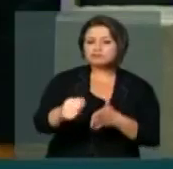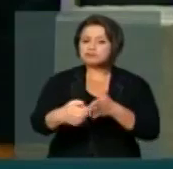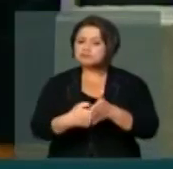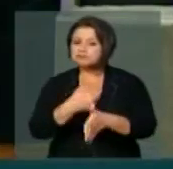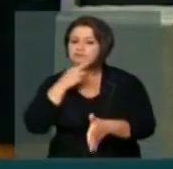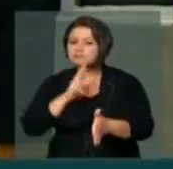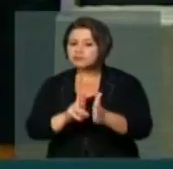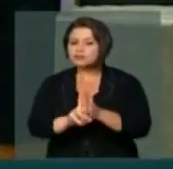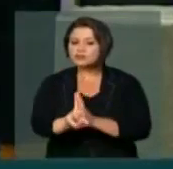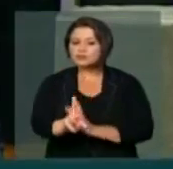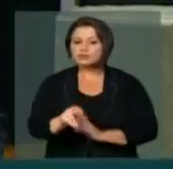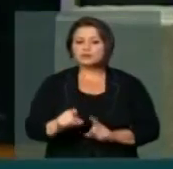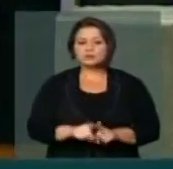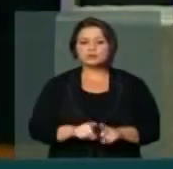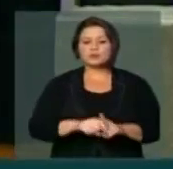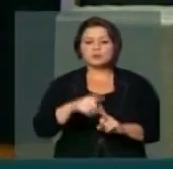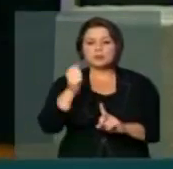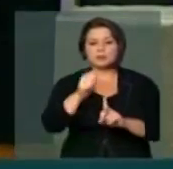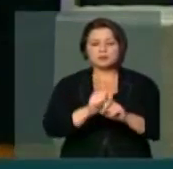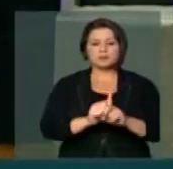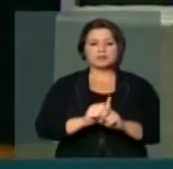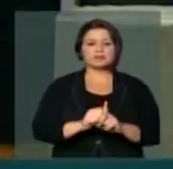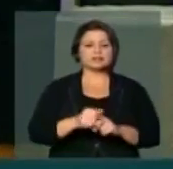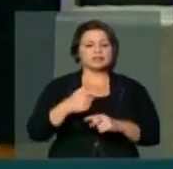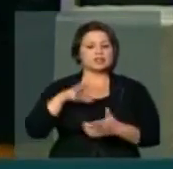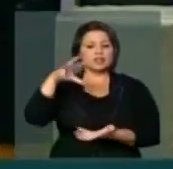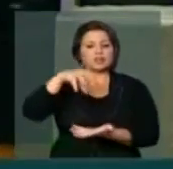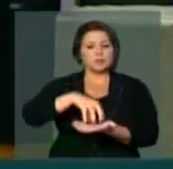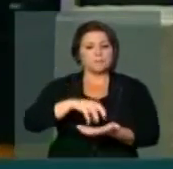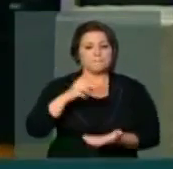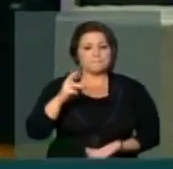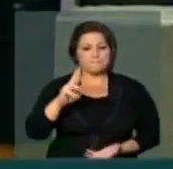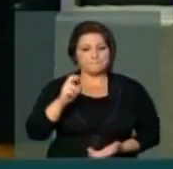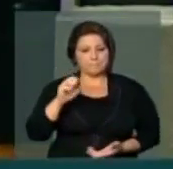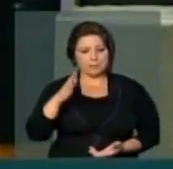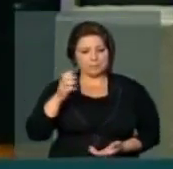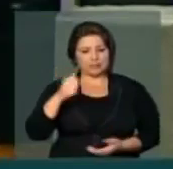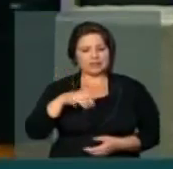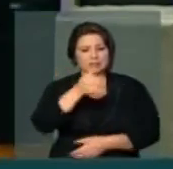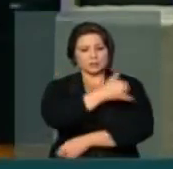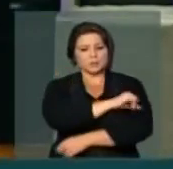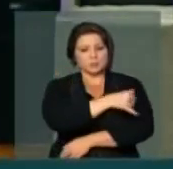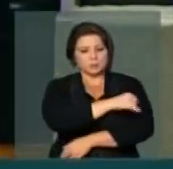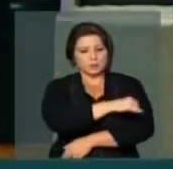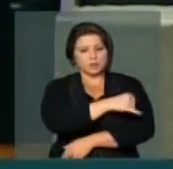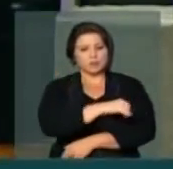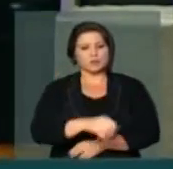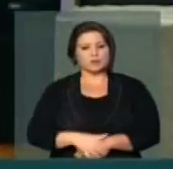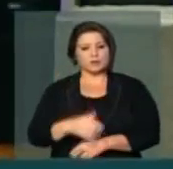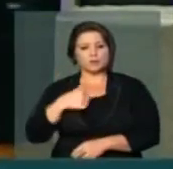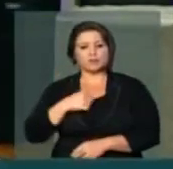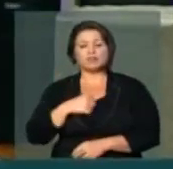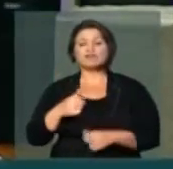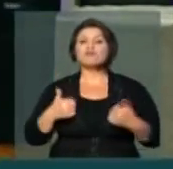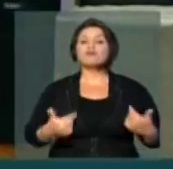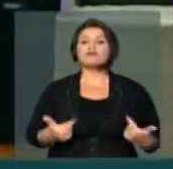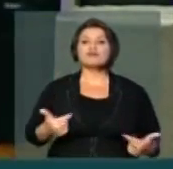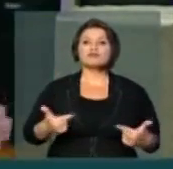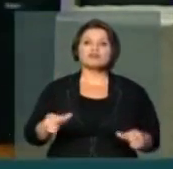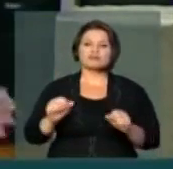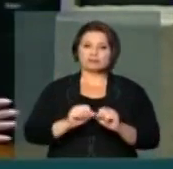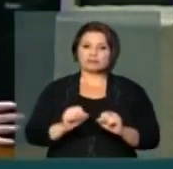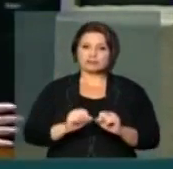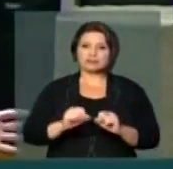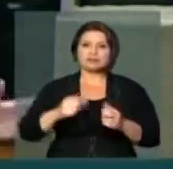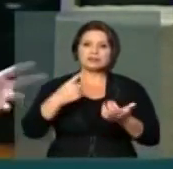até hoje, pelo menos uma vez por mês, numa praça diferente do estado do Rio de Janeiro, eu tenho a oportunidade de realizar